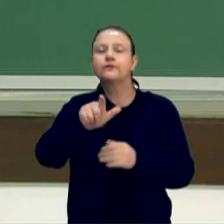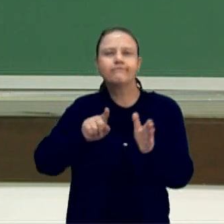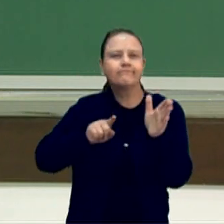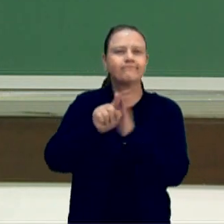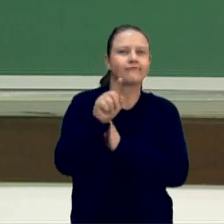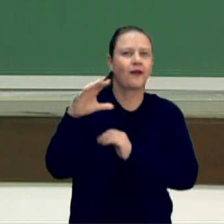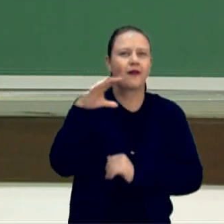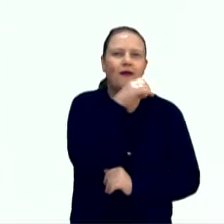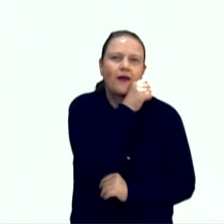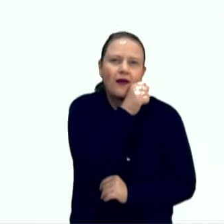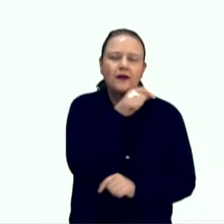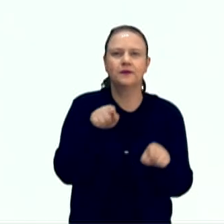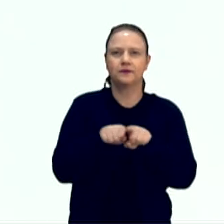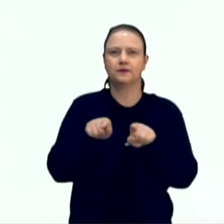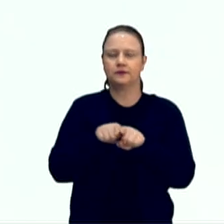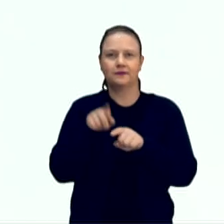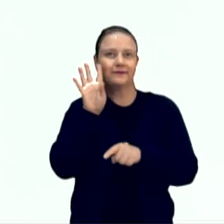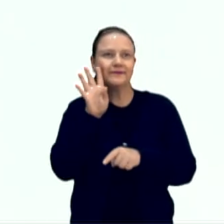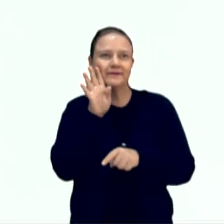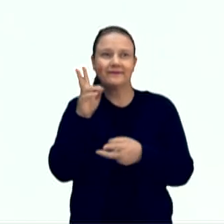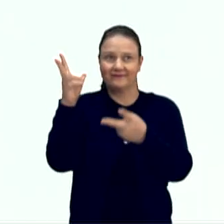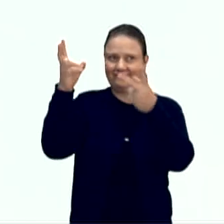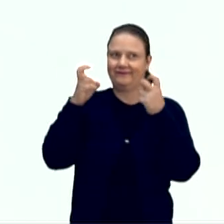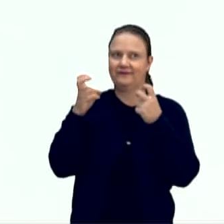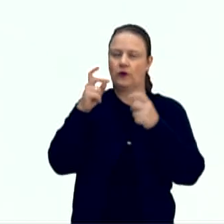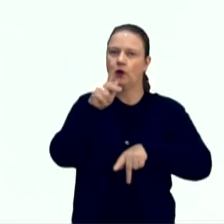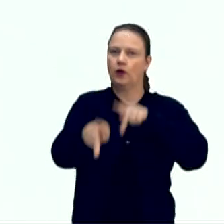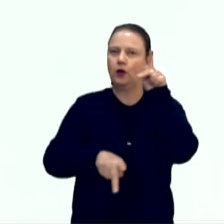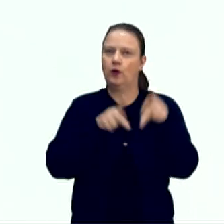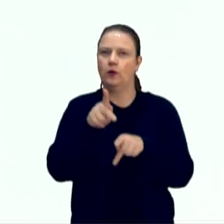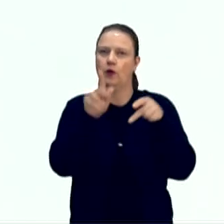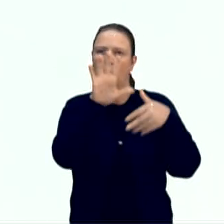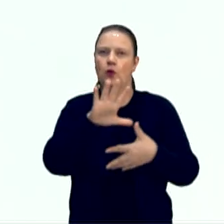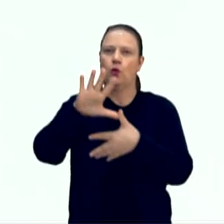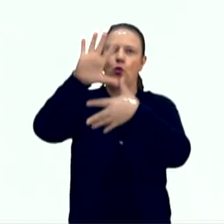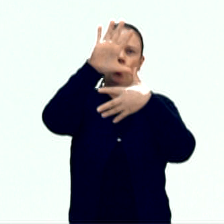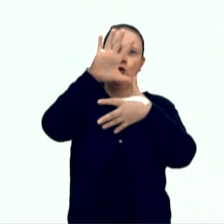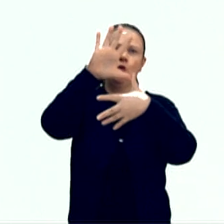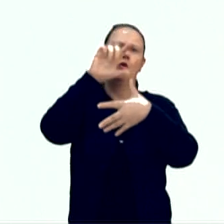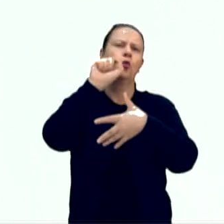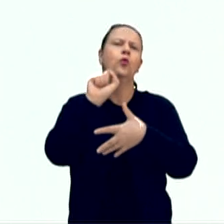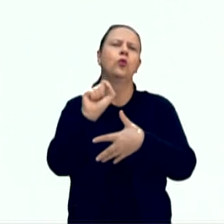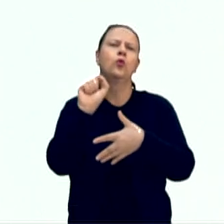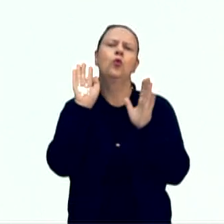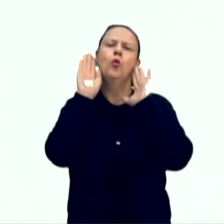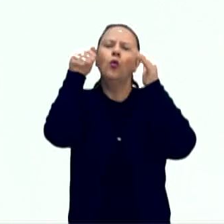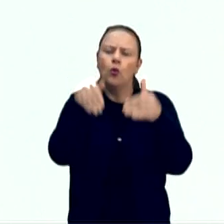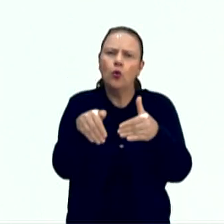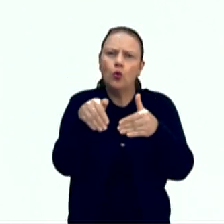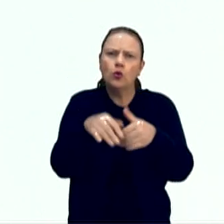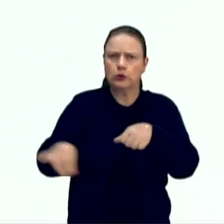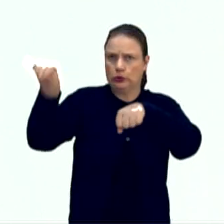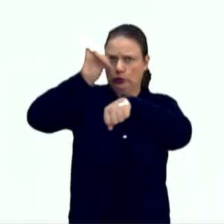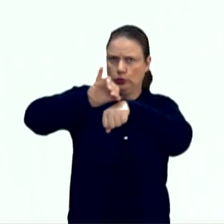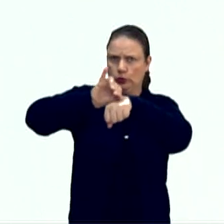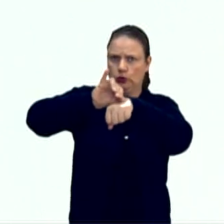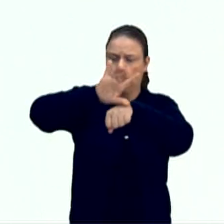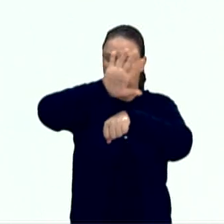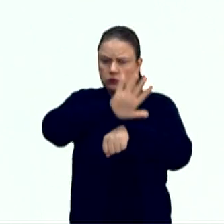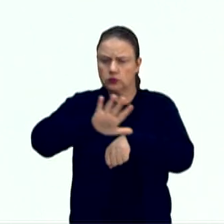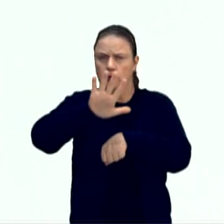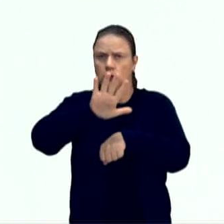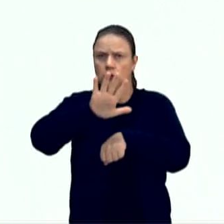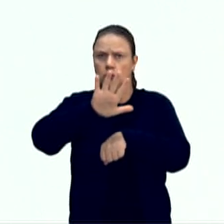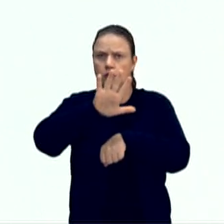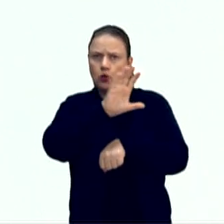juntos? Olha que legal esse aí. Ó. A população do continente americano está mais concentrada no centro,